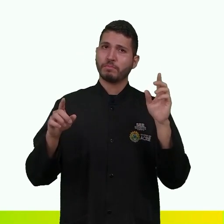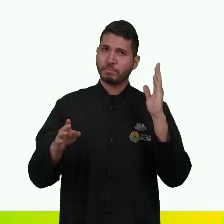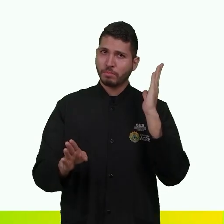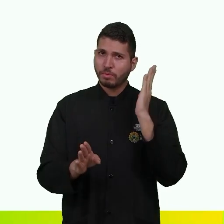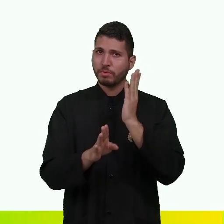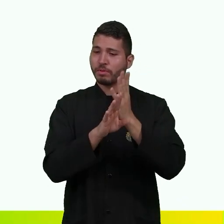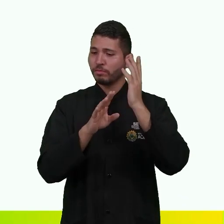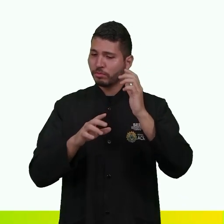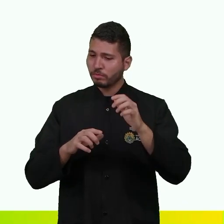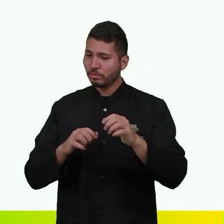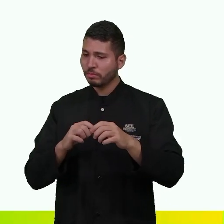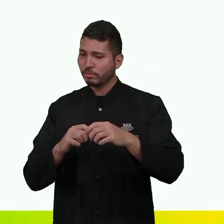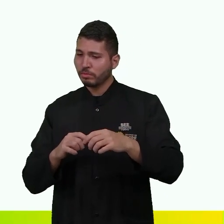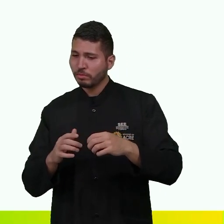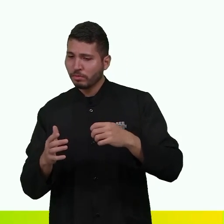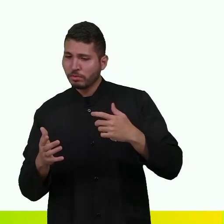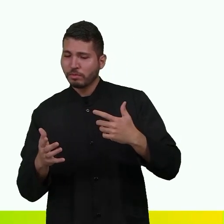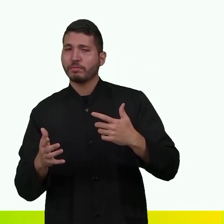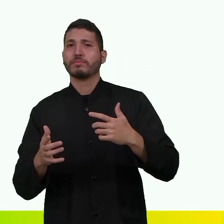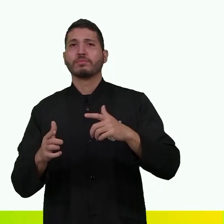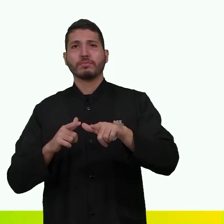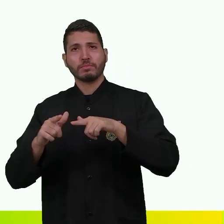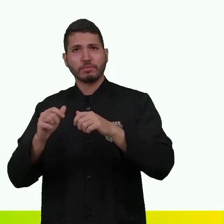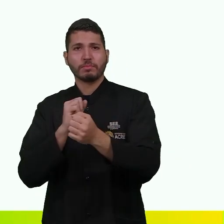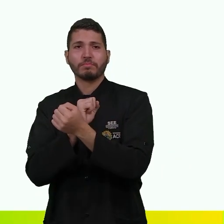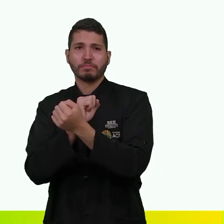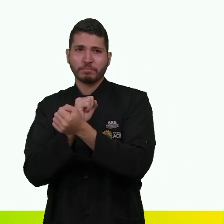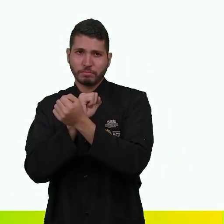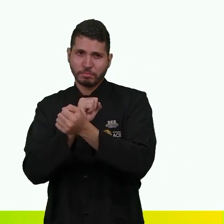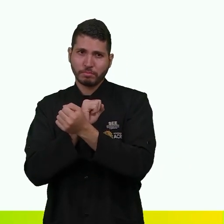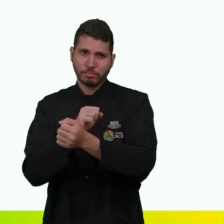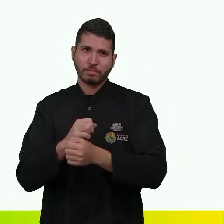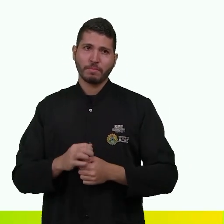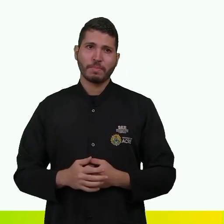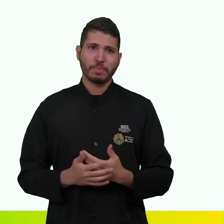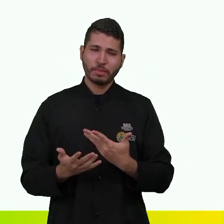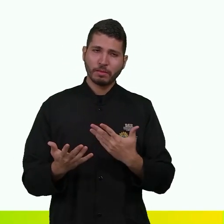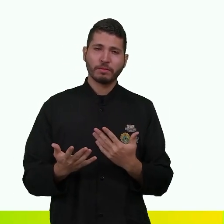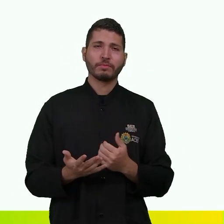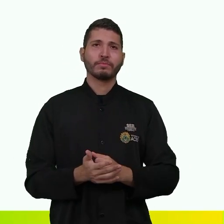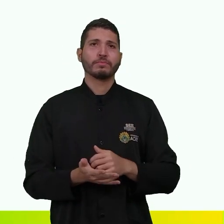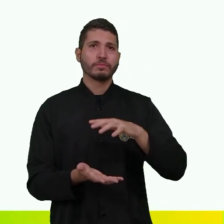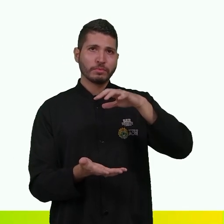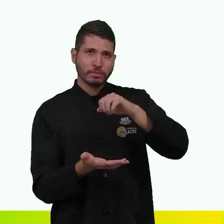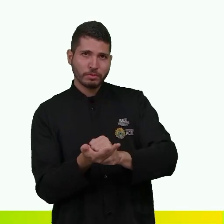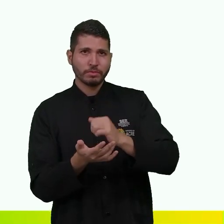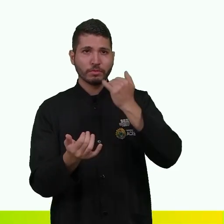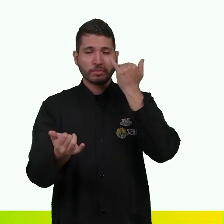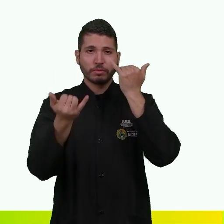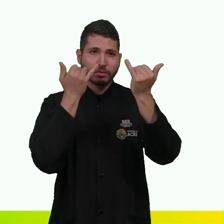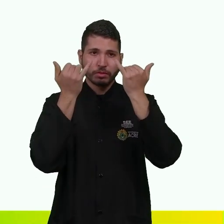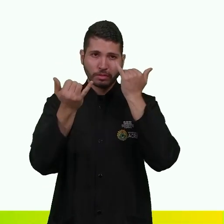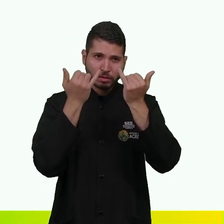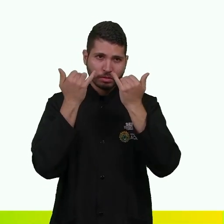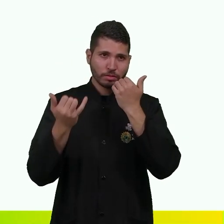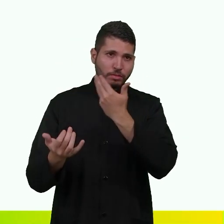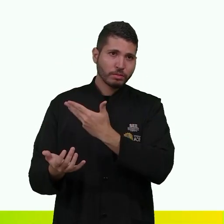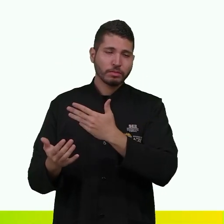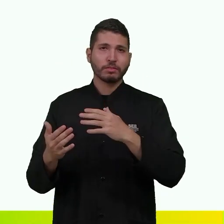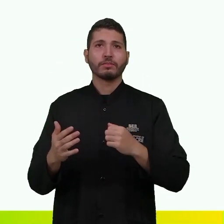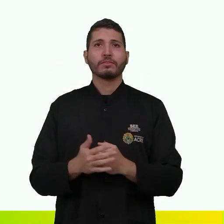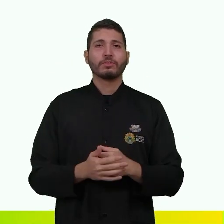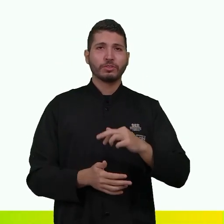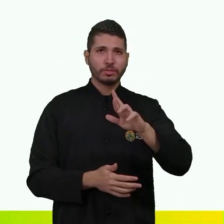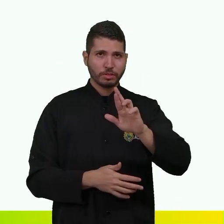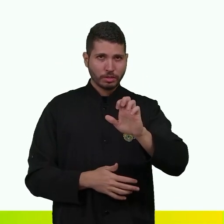Olha os estados com maior incidência desses registros. São Paulo, com 1.359 resgates.